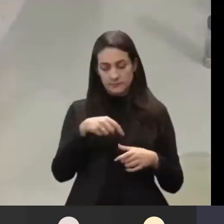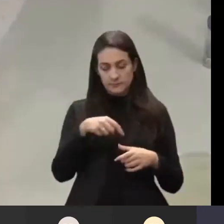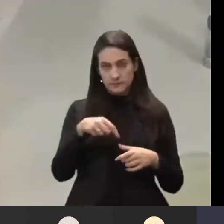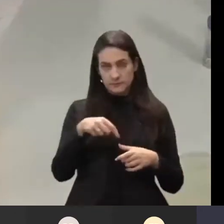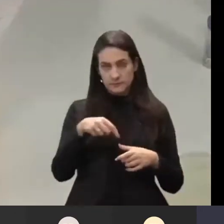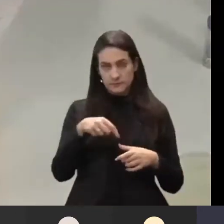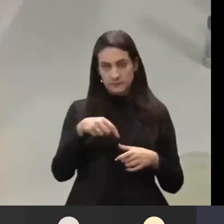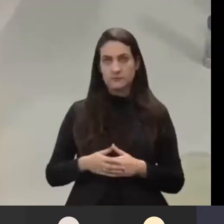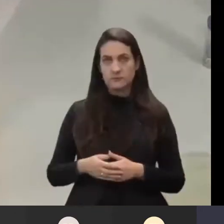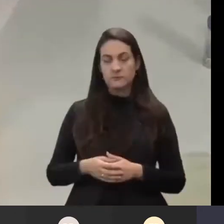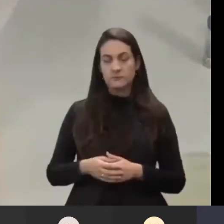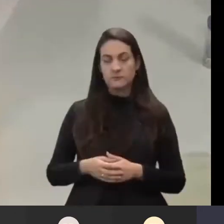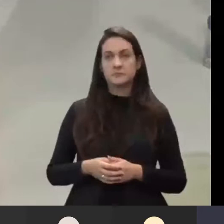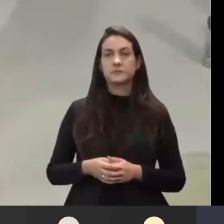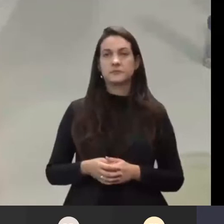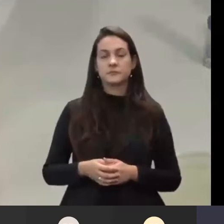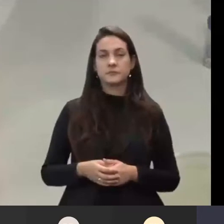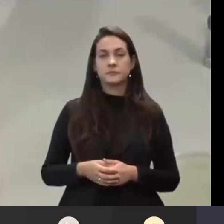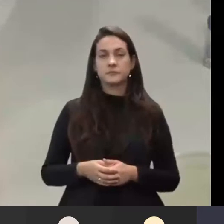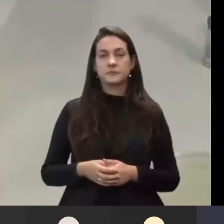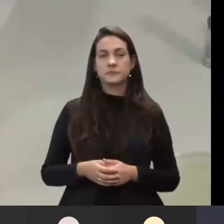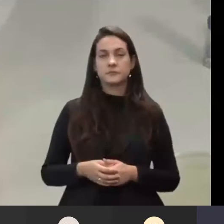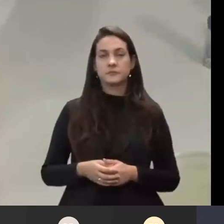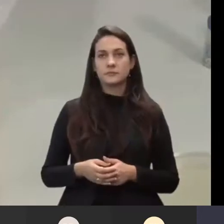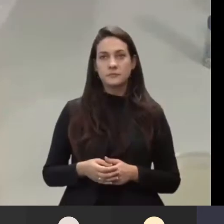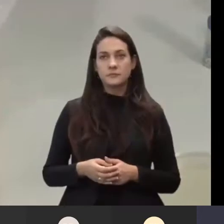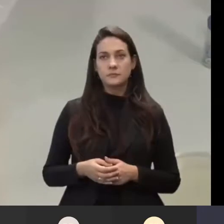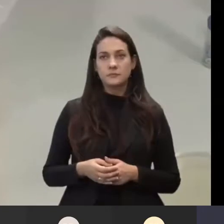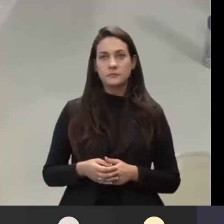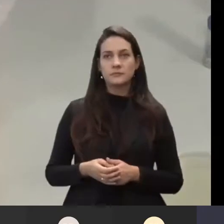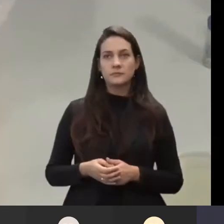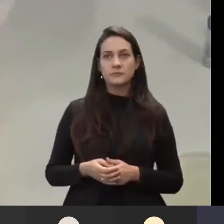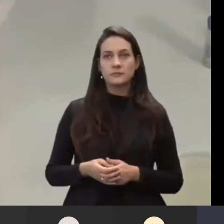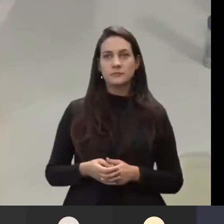Você vai finalizando, colocando o último antibiótico.